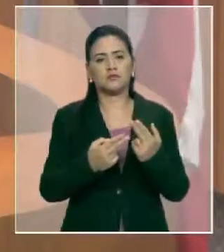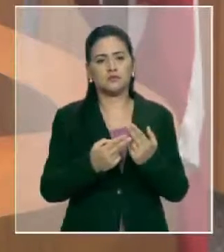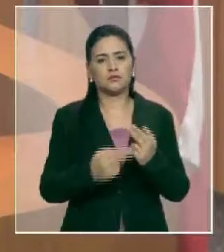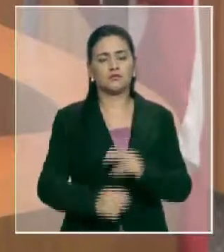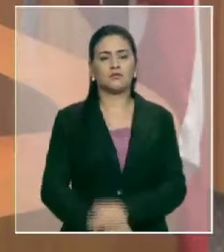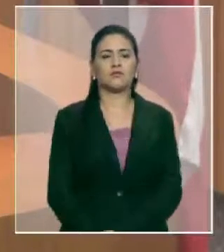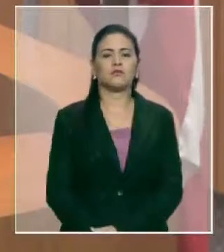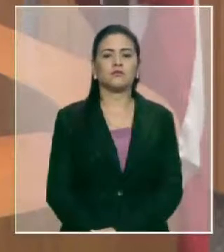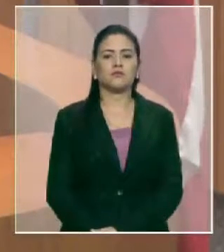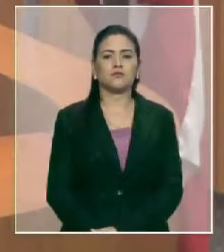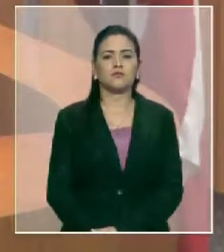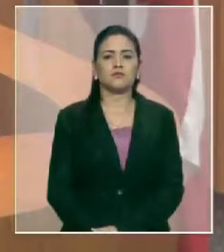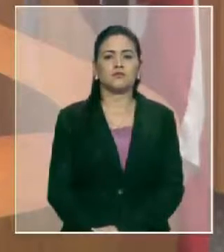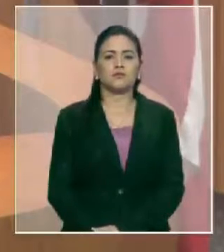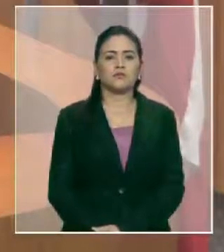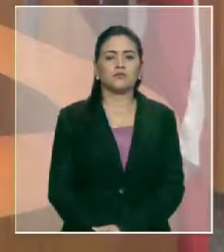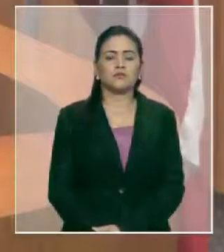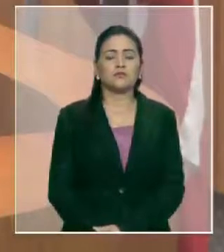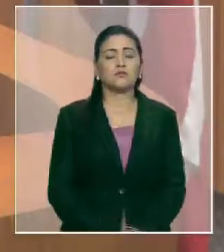Dona Mudoca